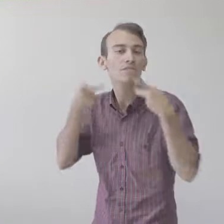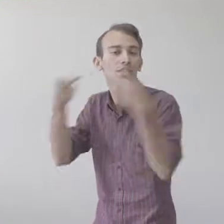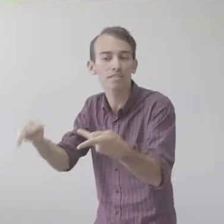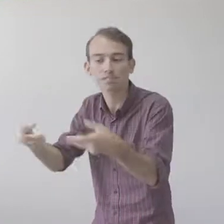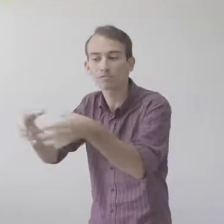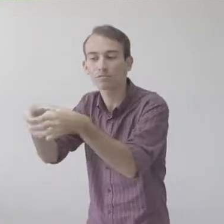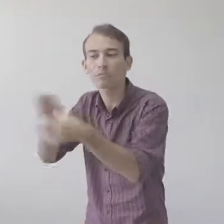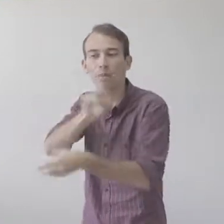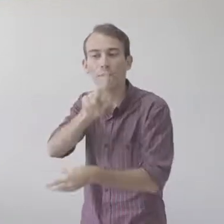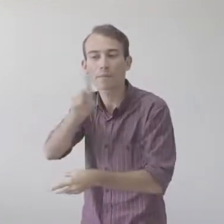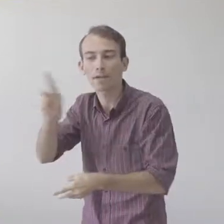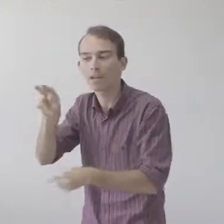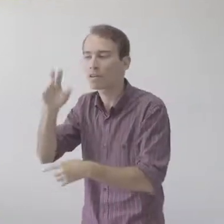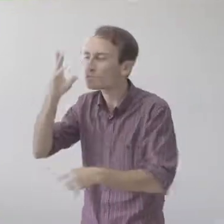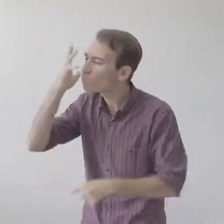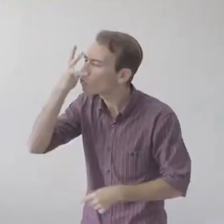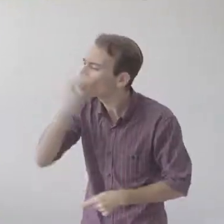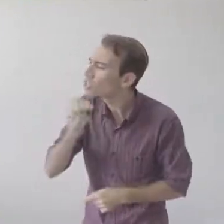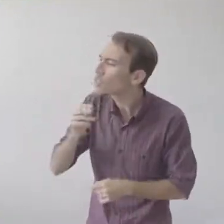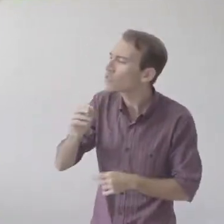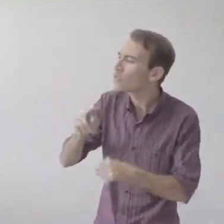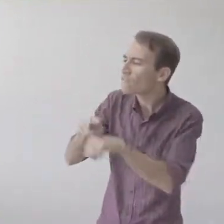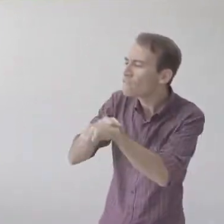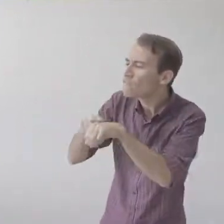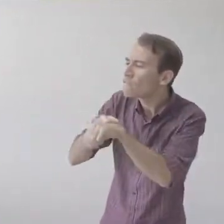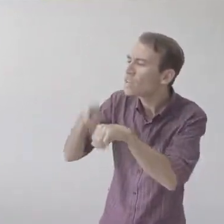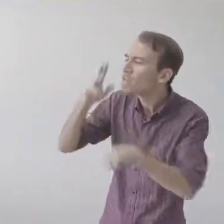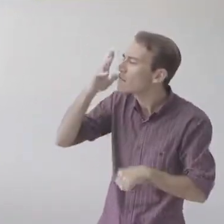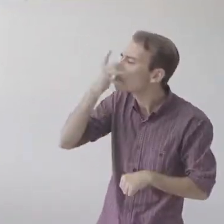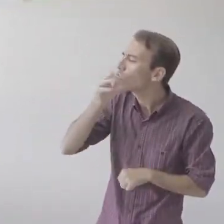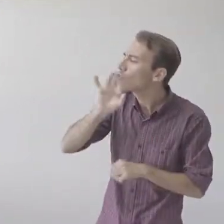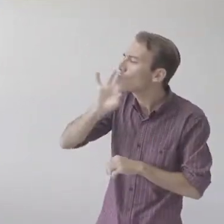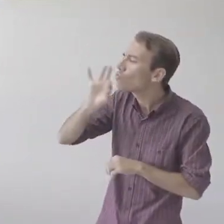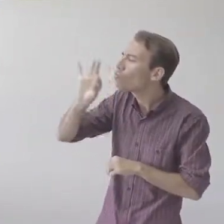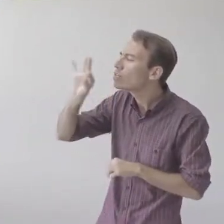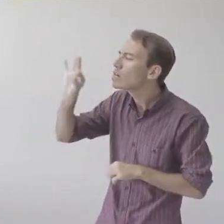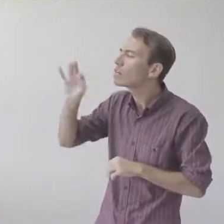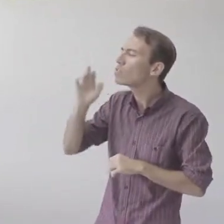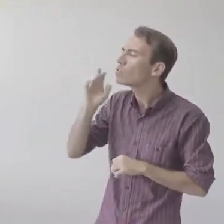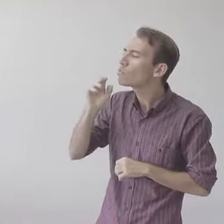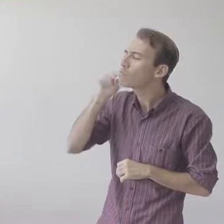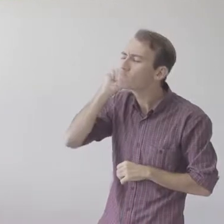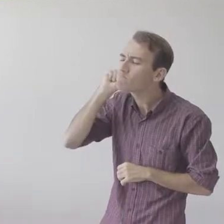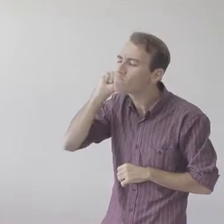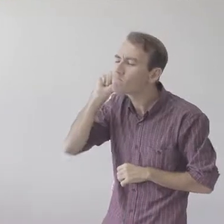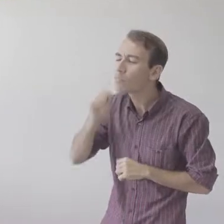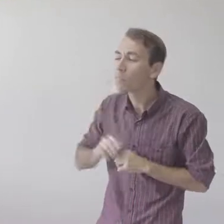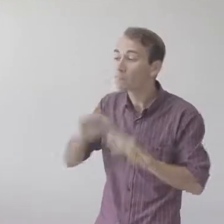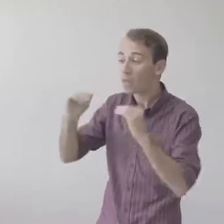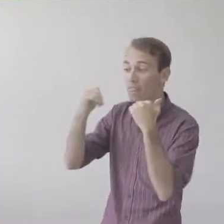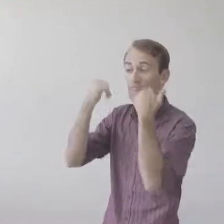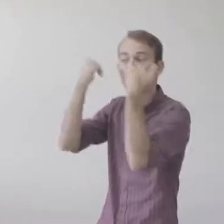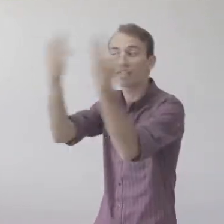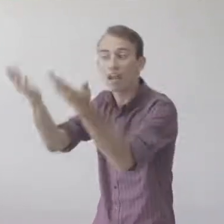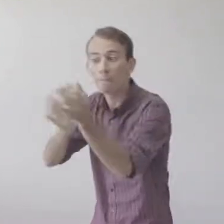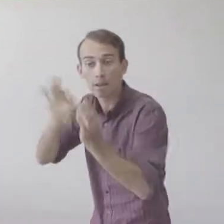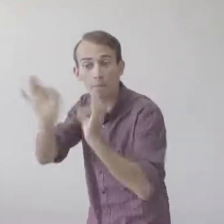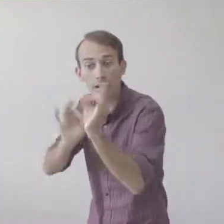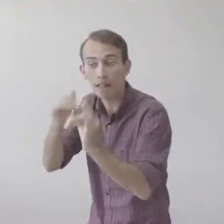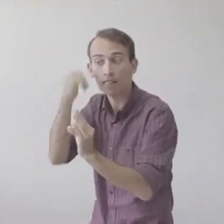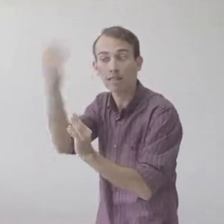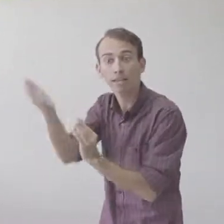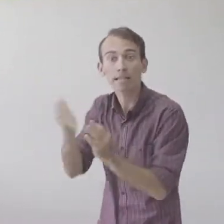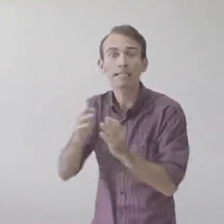muitas vezes elas não imaginam que por trás de toda aquela beleza daquele verde tem um cuidado né o cuidado por exemplo nós